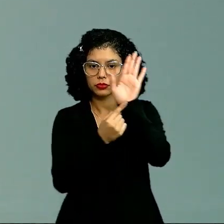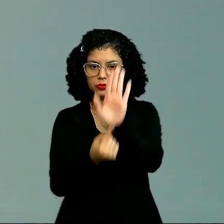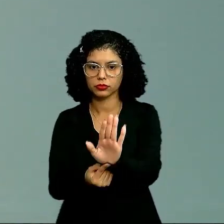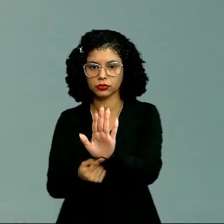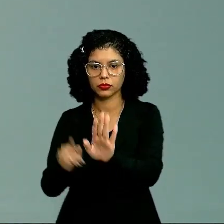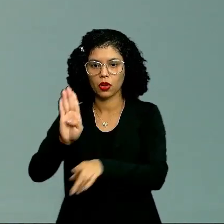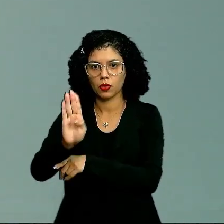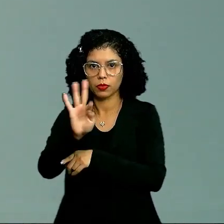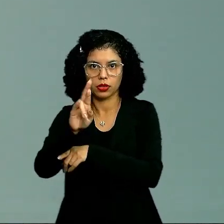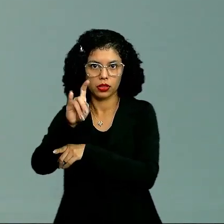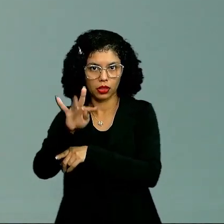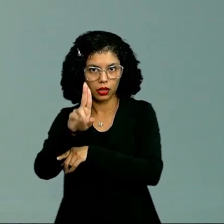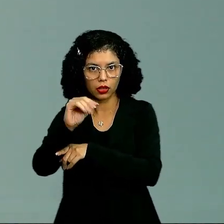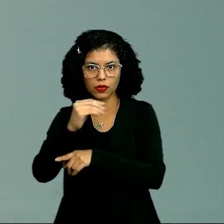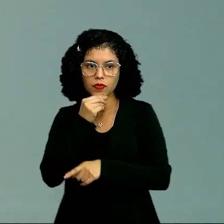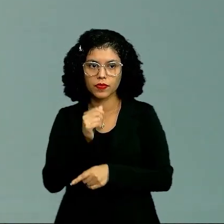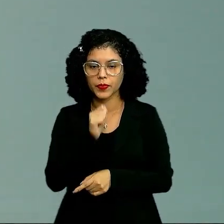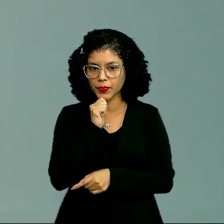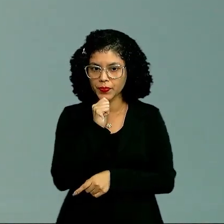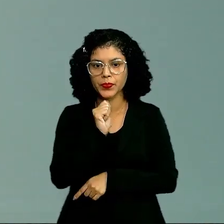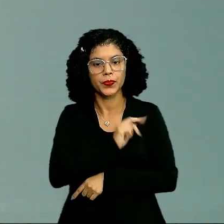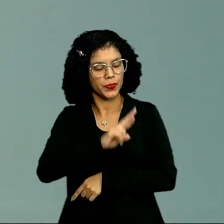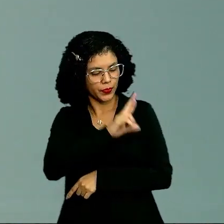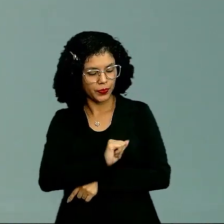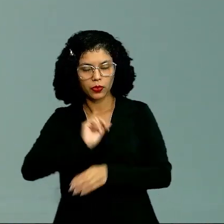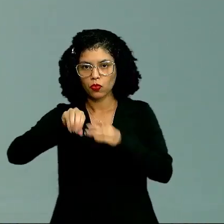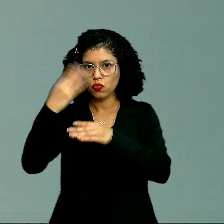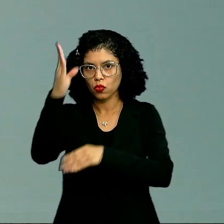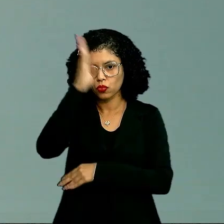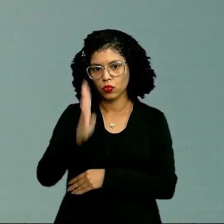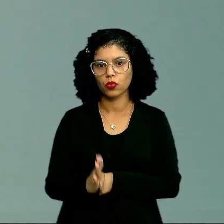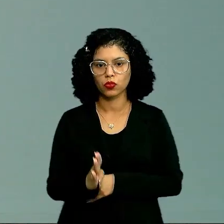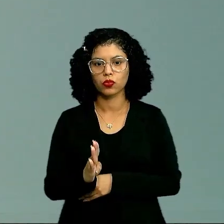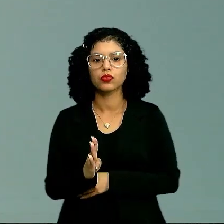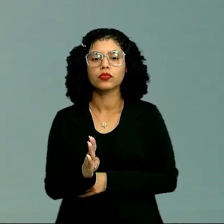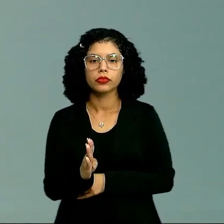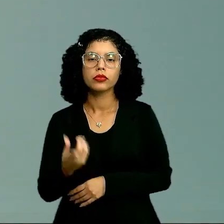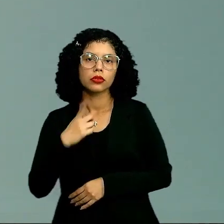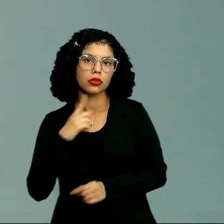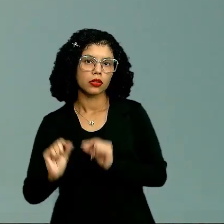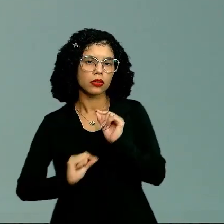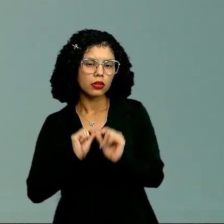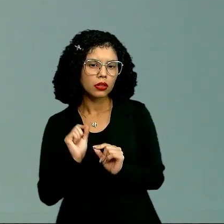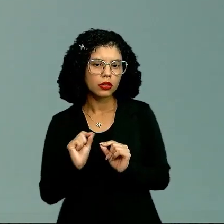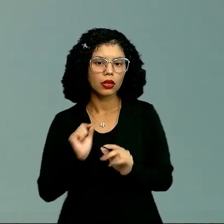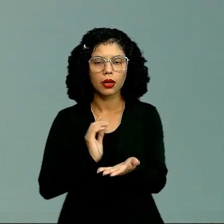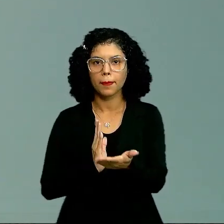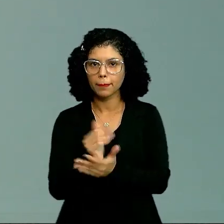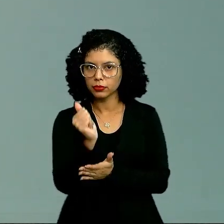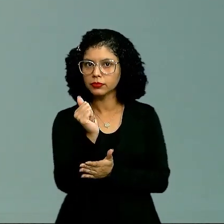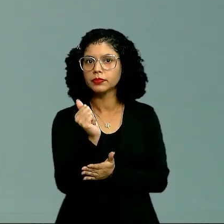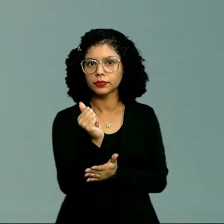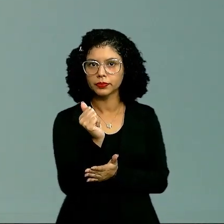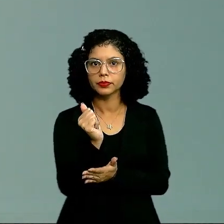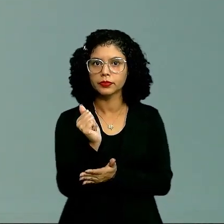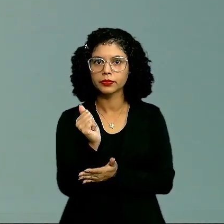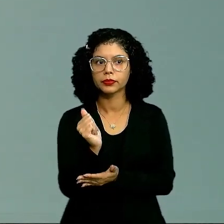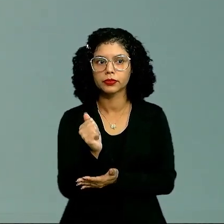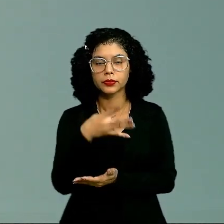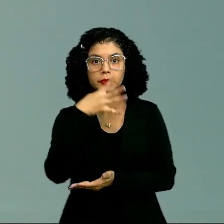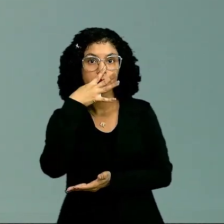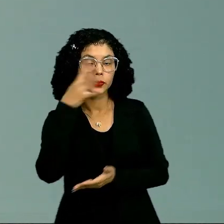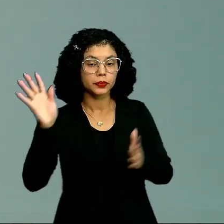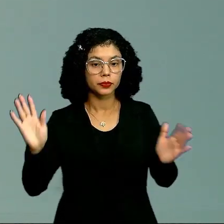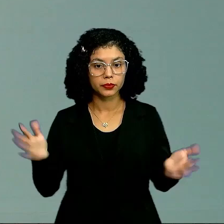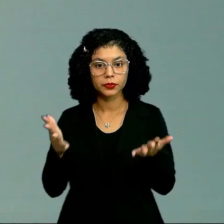representantes britânicos do romantismo fora do Brasil. Então, a gente tem essa busca dessa